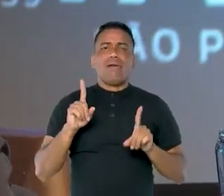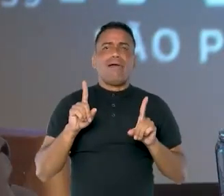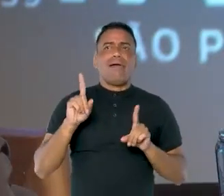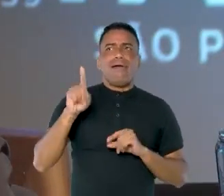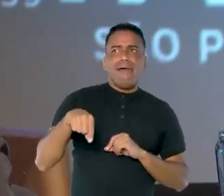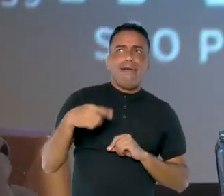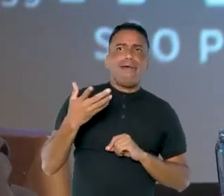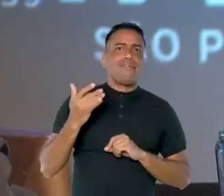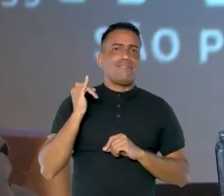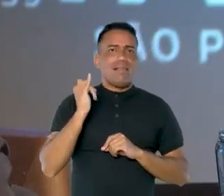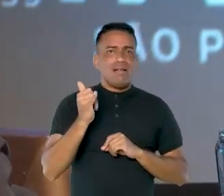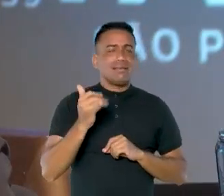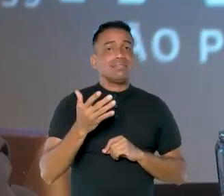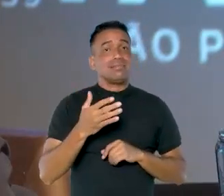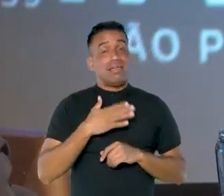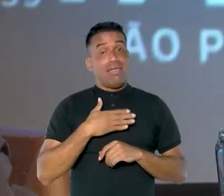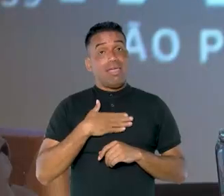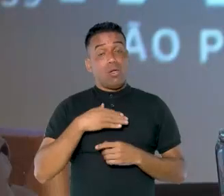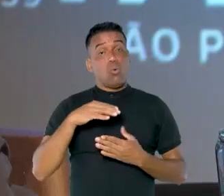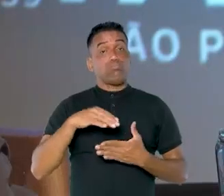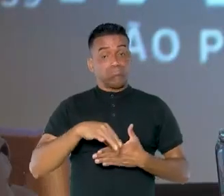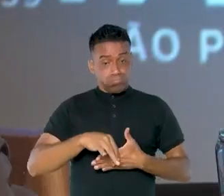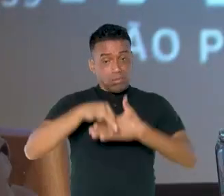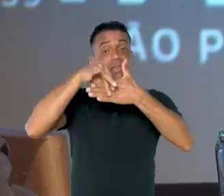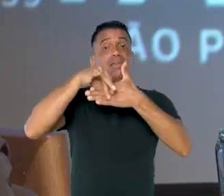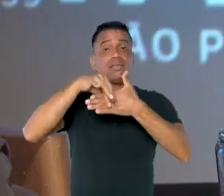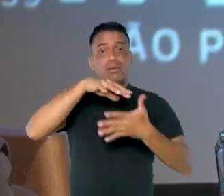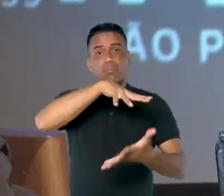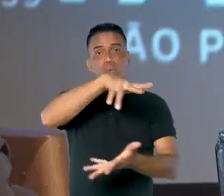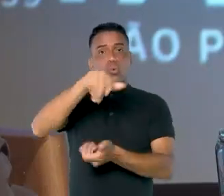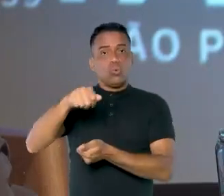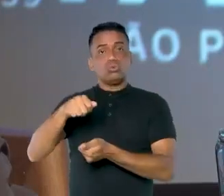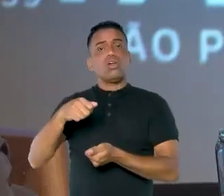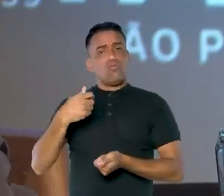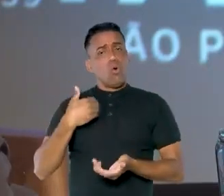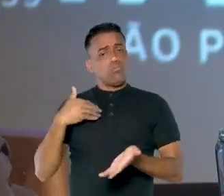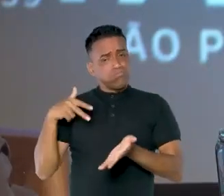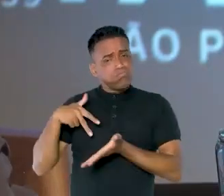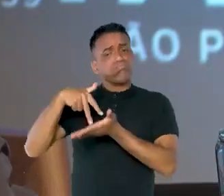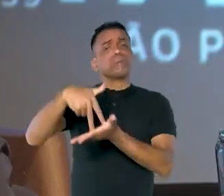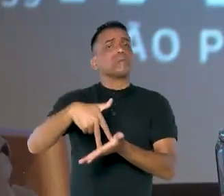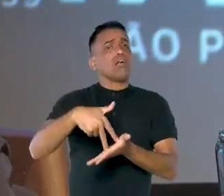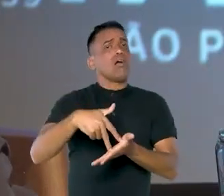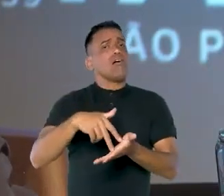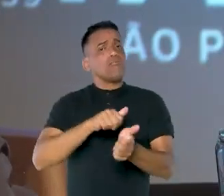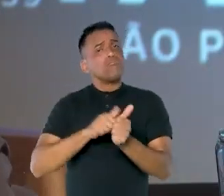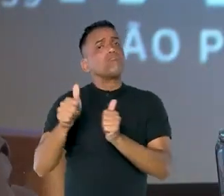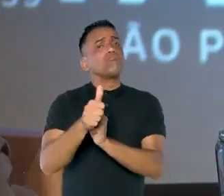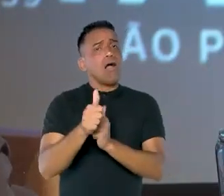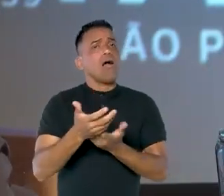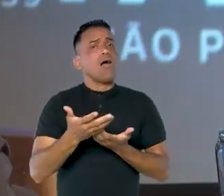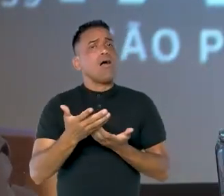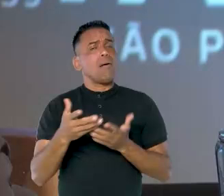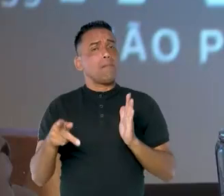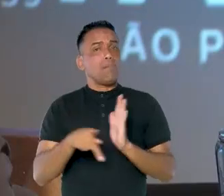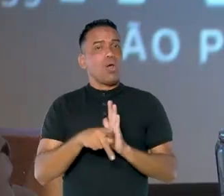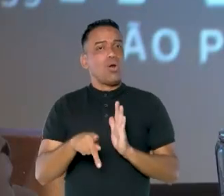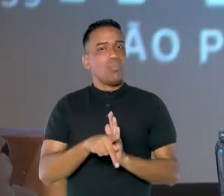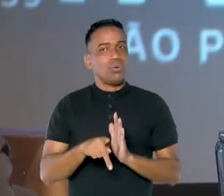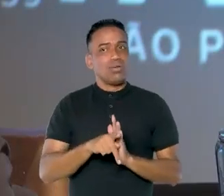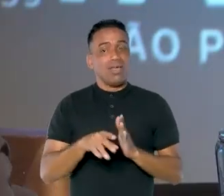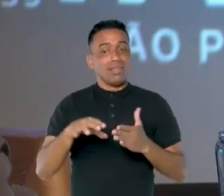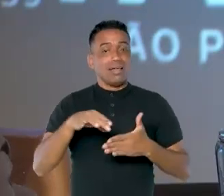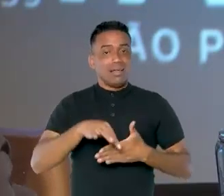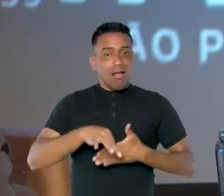realmente dissesse, olha, eu vou ser um líder no mundo e vou tomar algumas medidas aqui que são decorrentes dessa